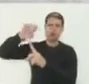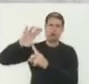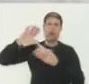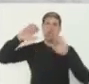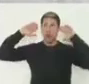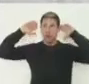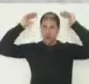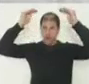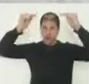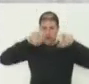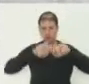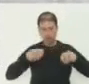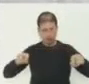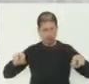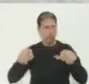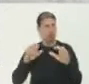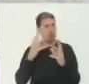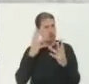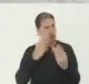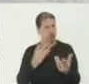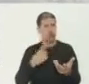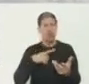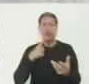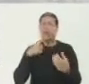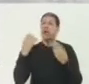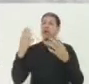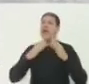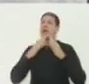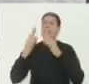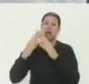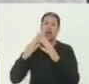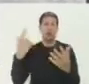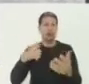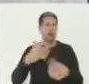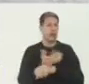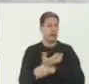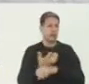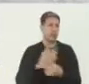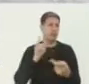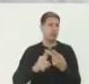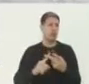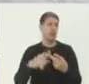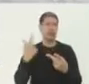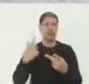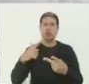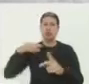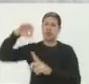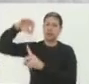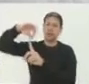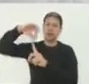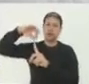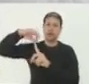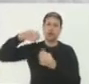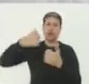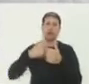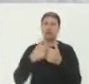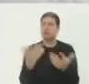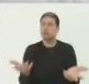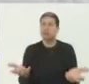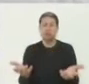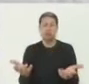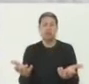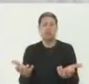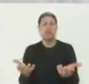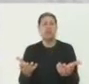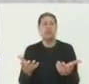porque não adianta entrega lá as casas não tem praça não tem ponto de ônibus Então essa